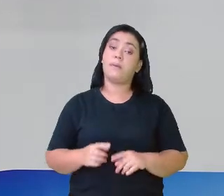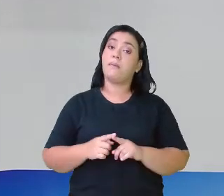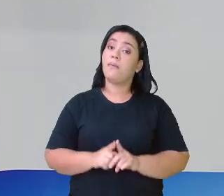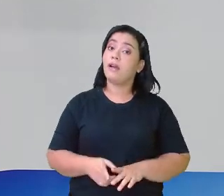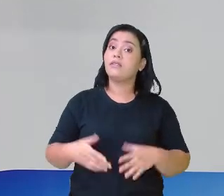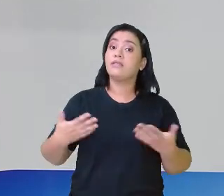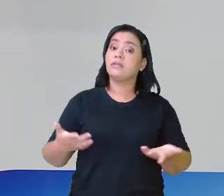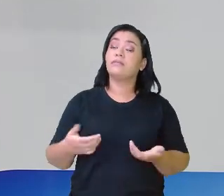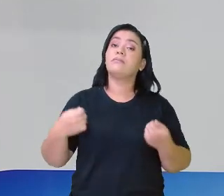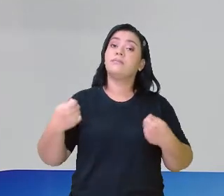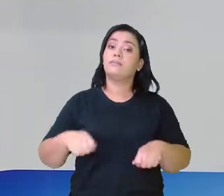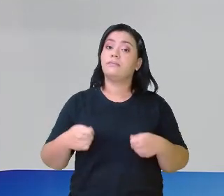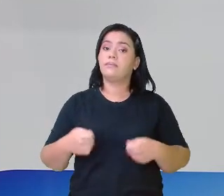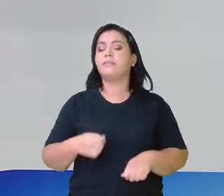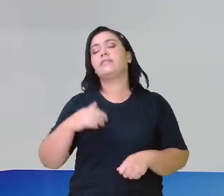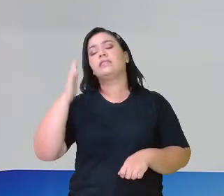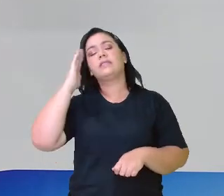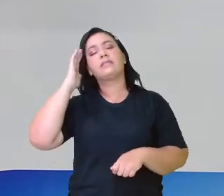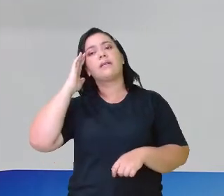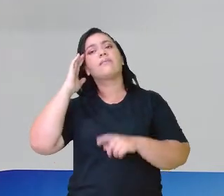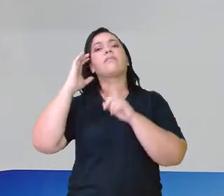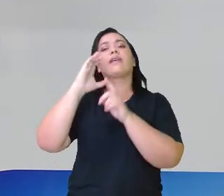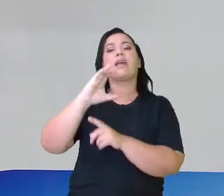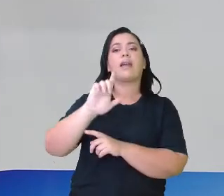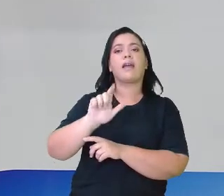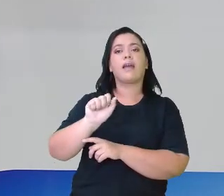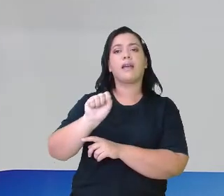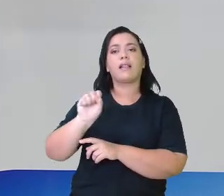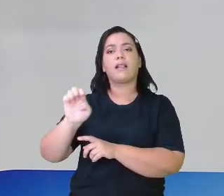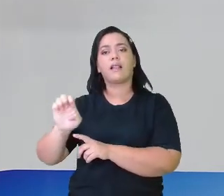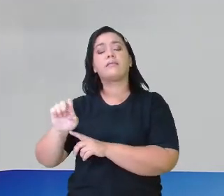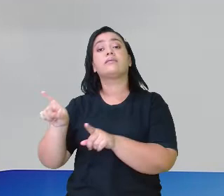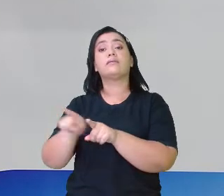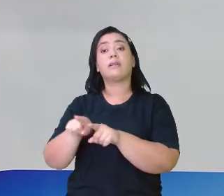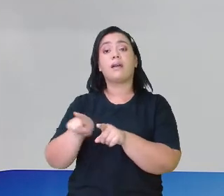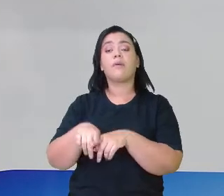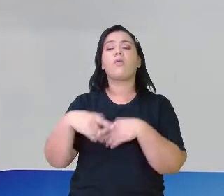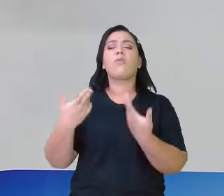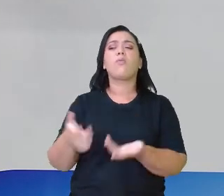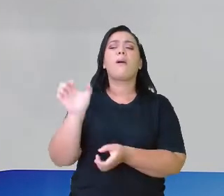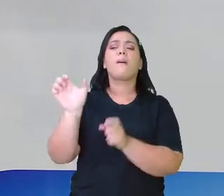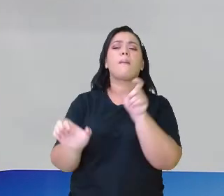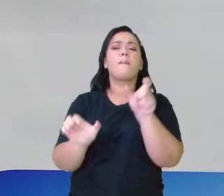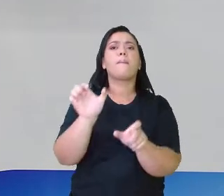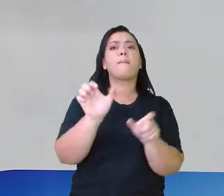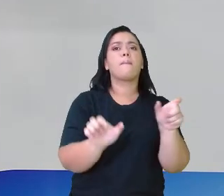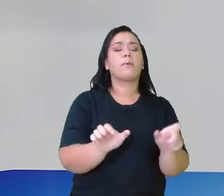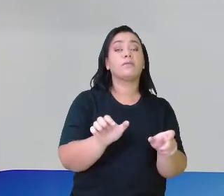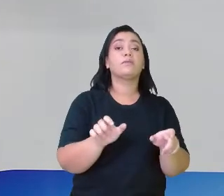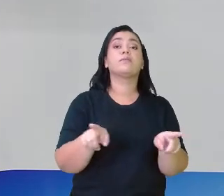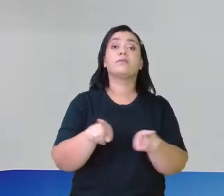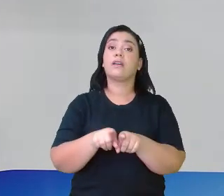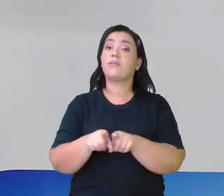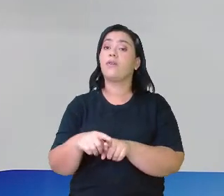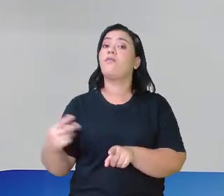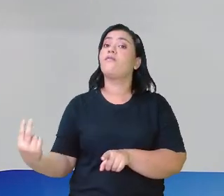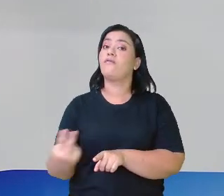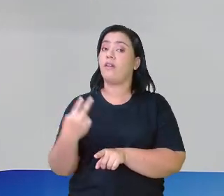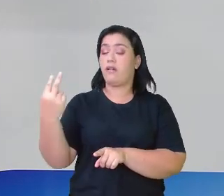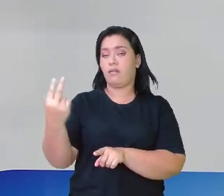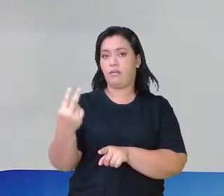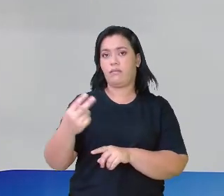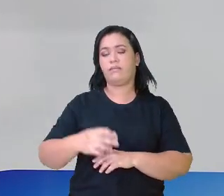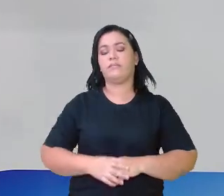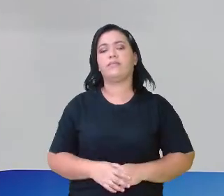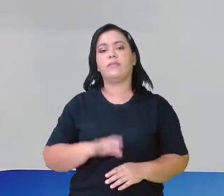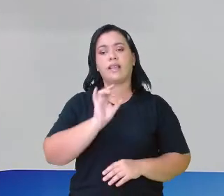isso, tem que saber o nome das classes, né? E a posição que o número está e o valor que ele representa aí